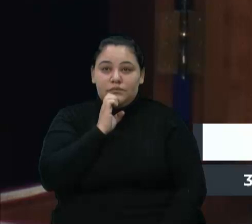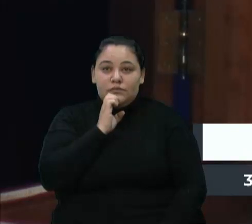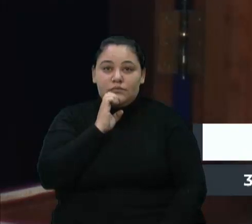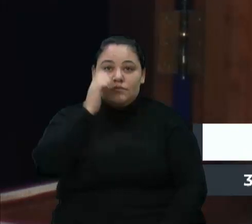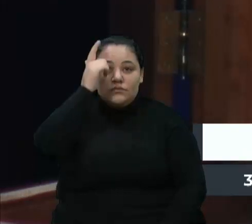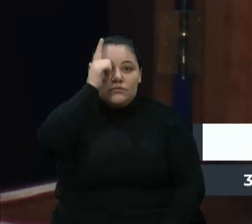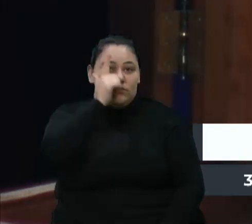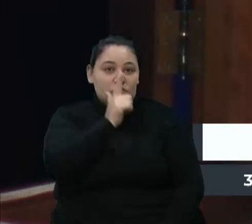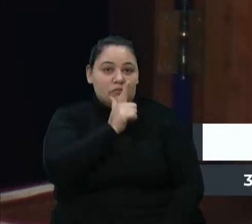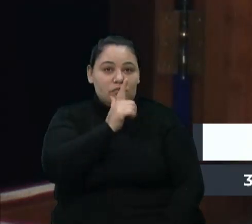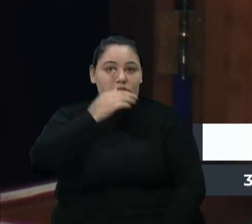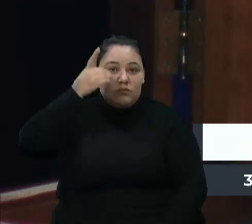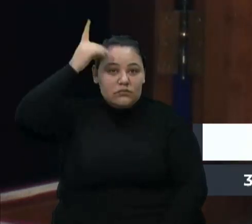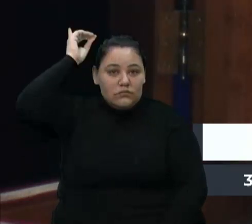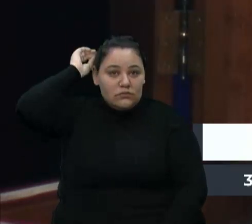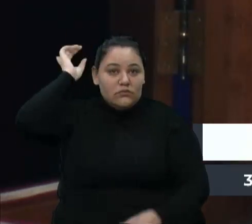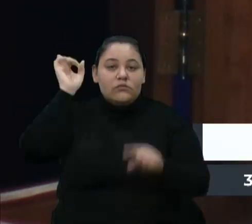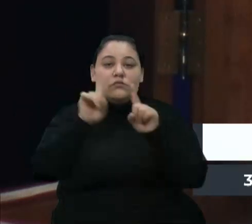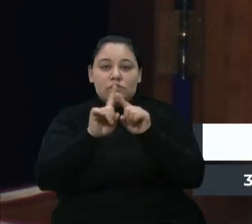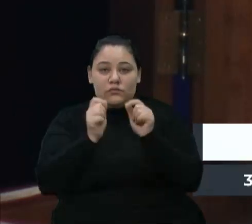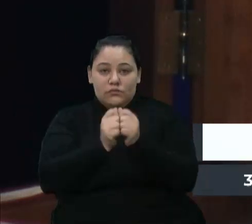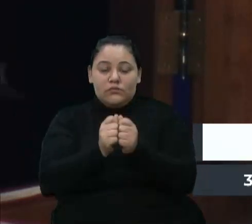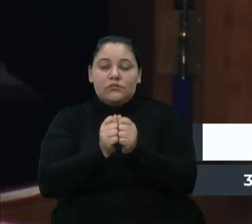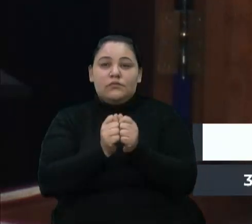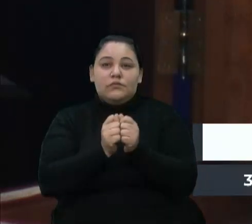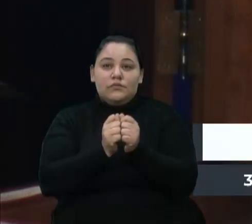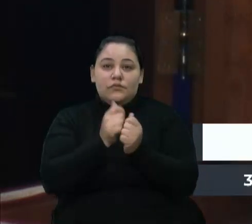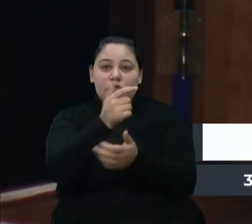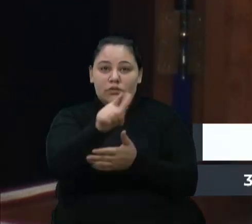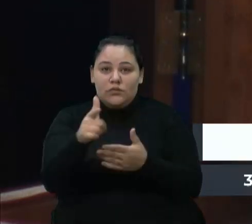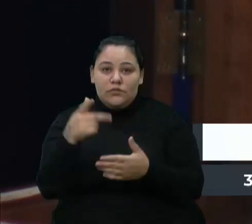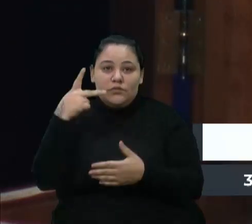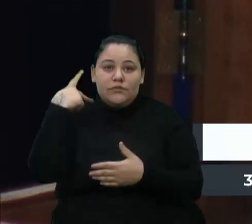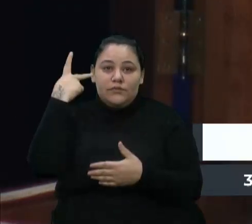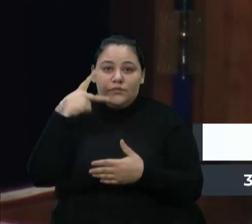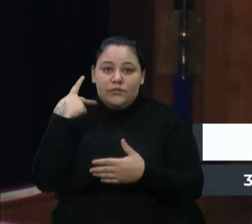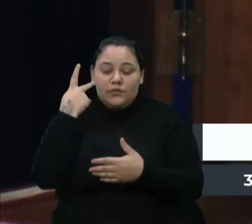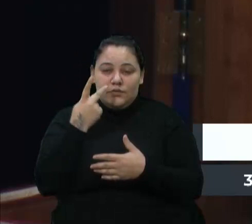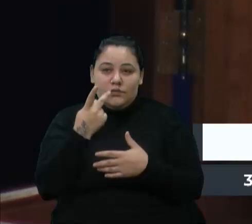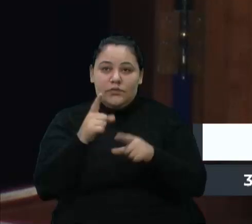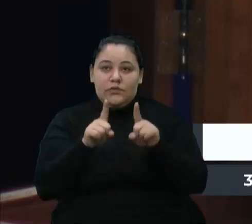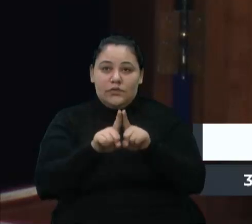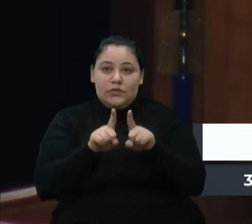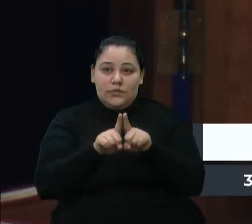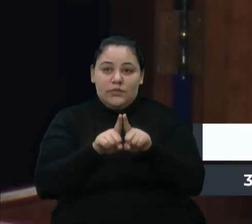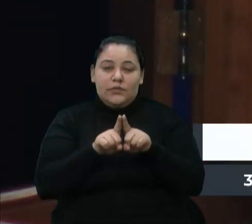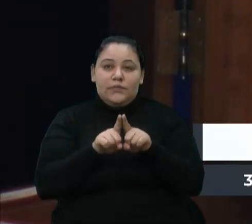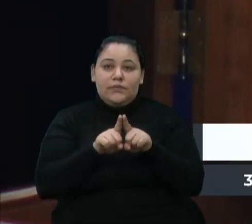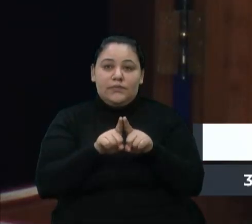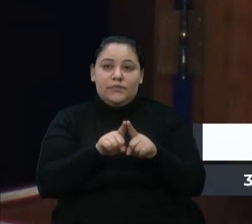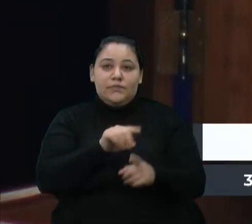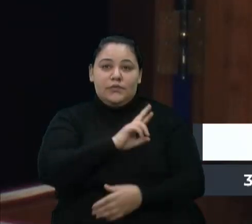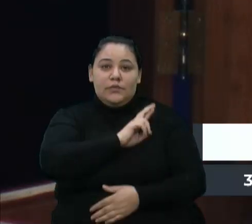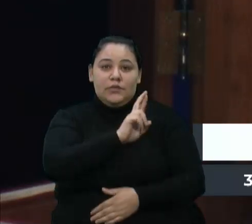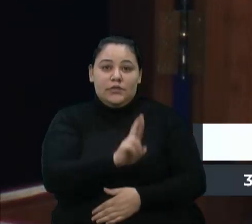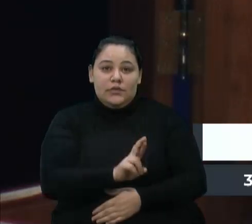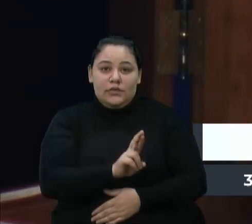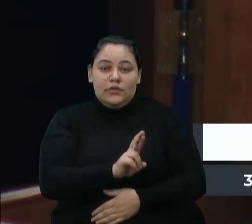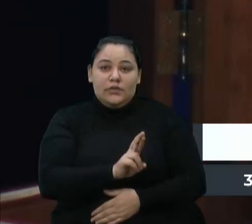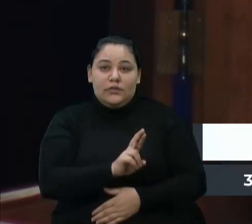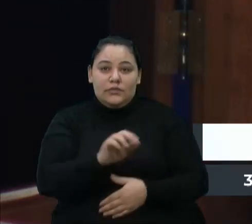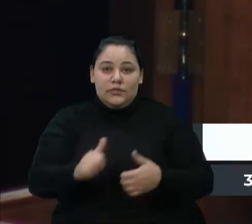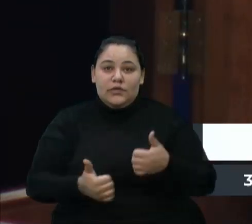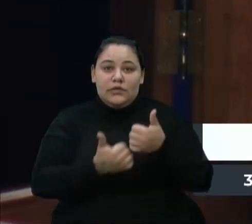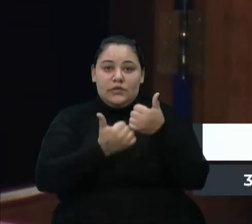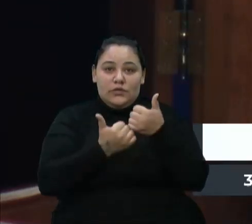Carinato, o Lucas Dias também estava junto, outros vereadores foram representada pelos seus